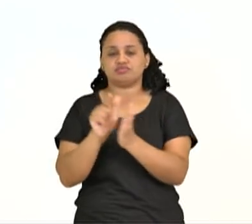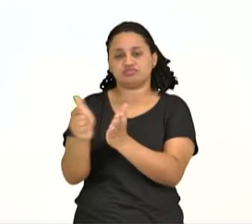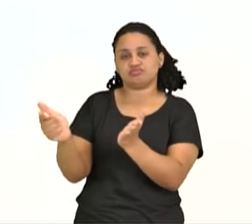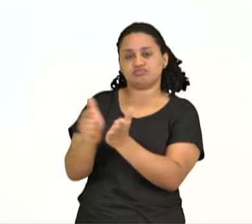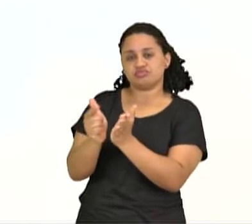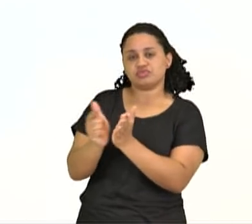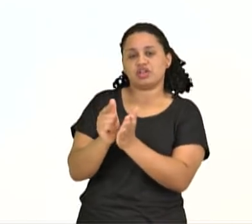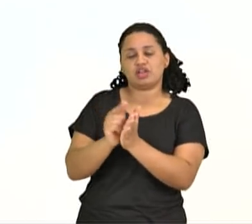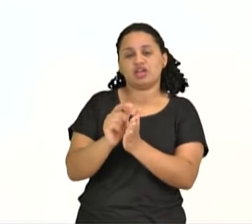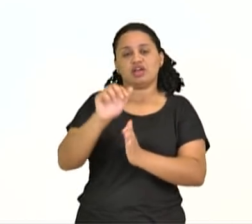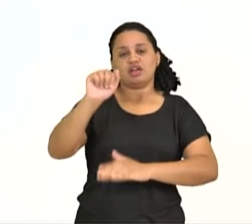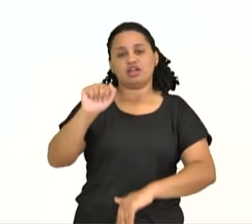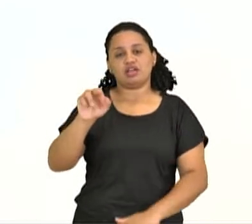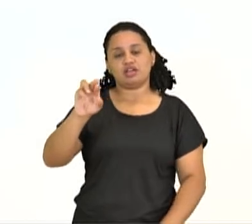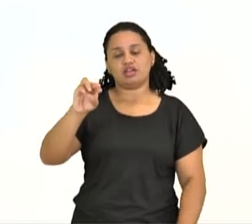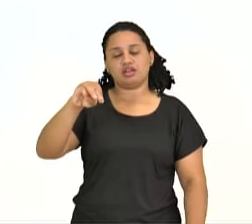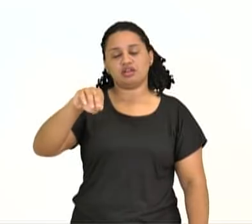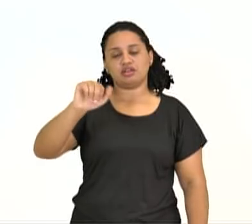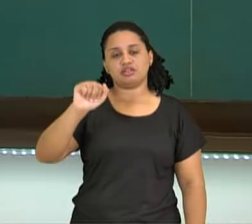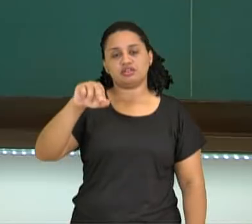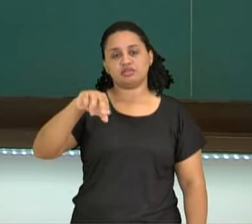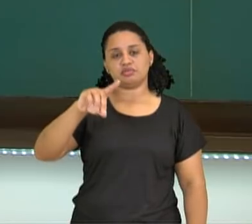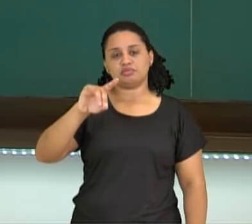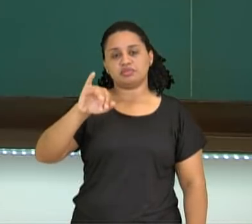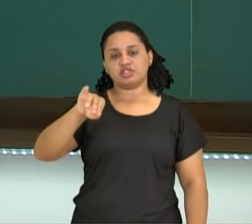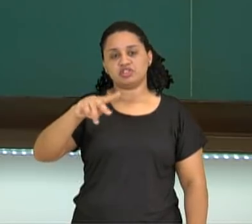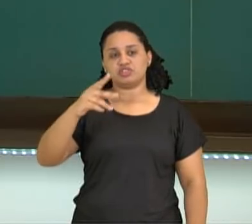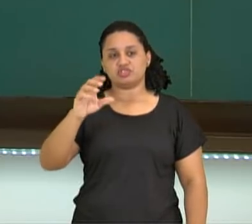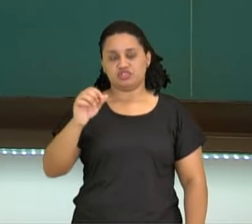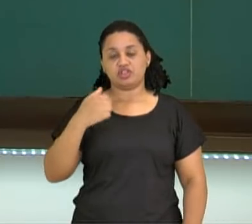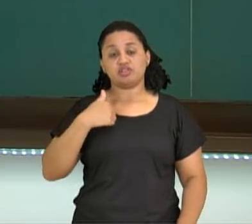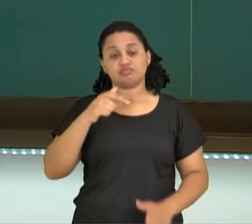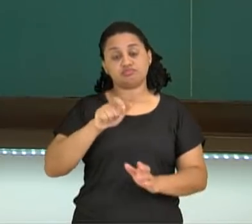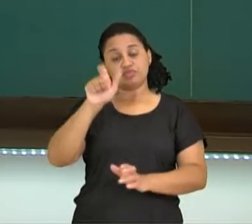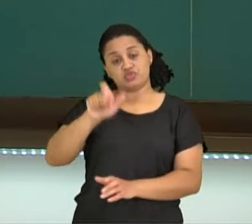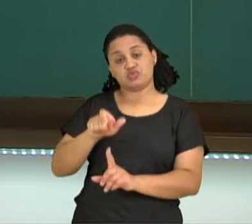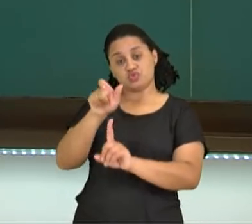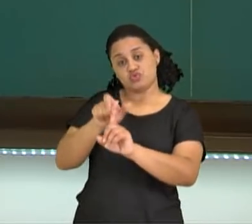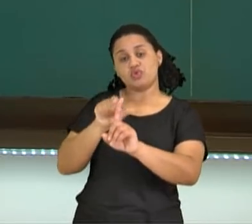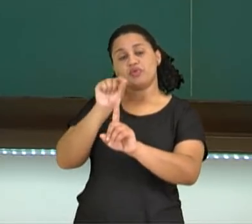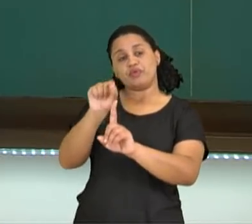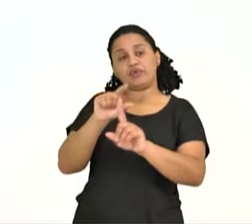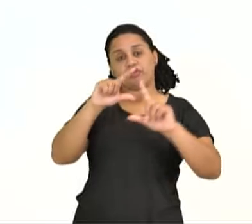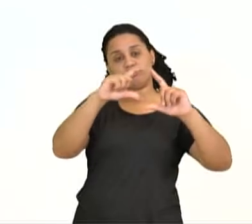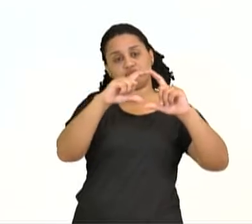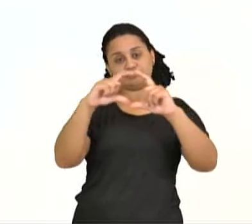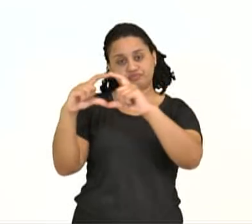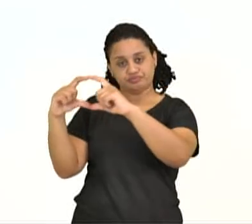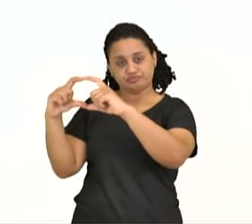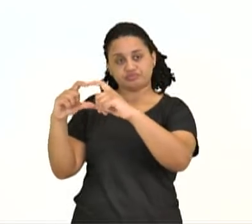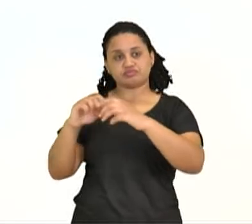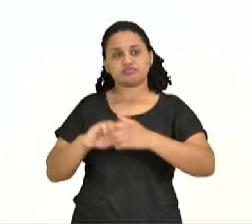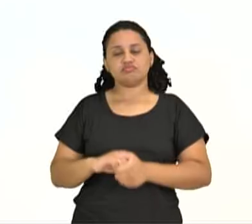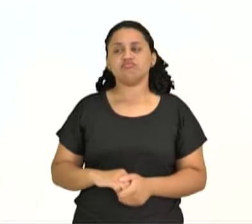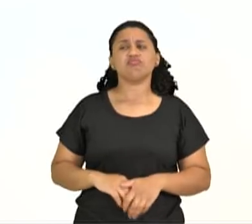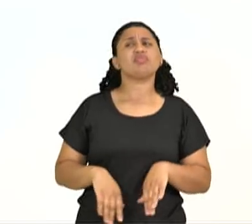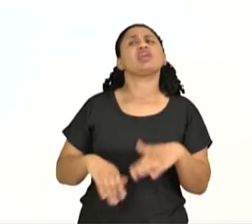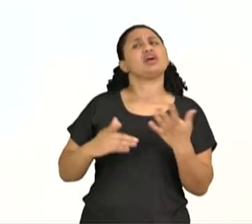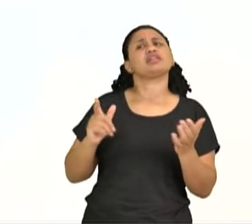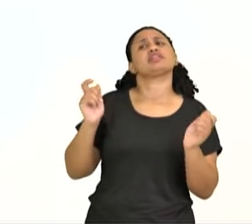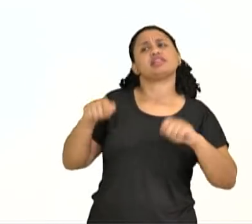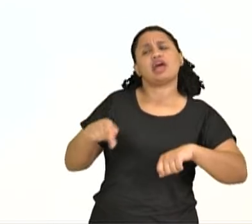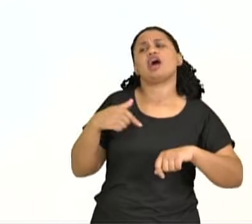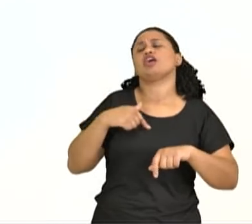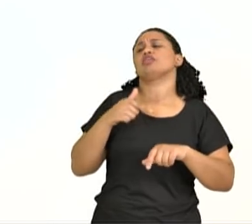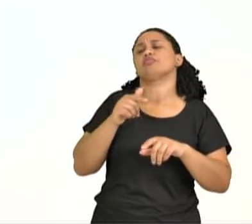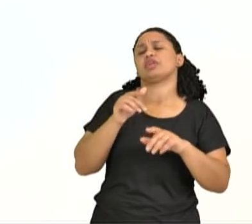o Armandinho, né? Que é a personagem desta tirinha. Então, olhe bem. Até dá para defender uma causa